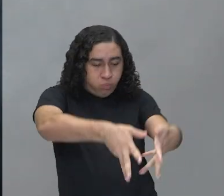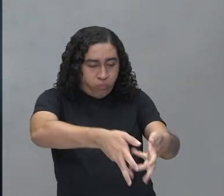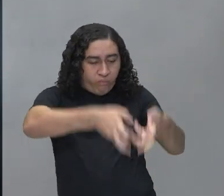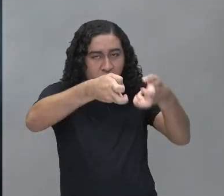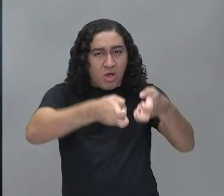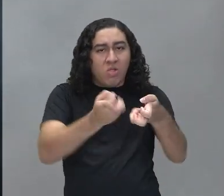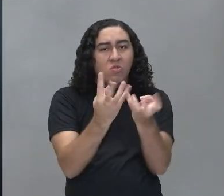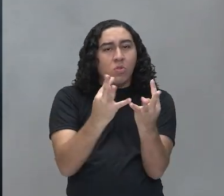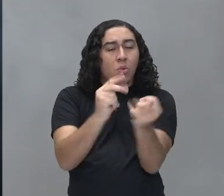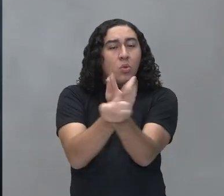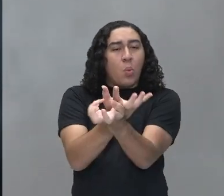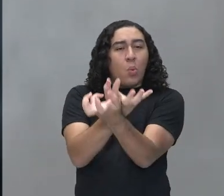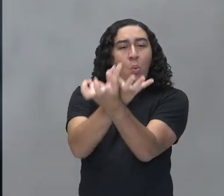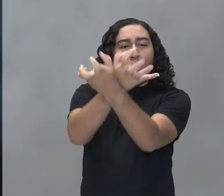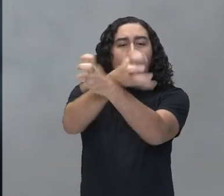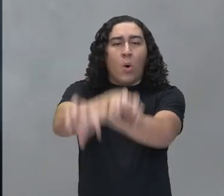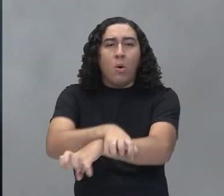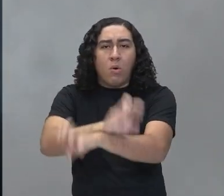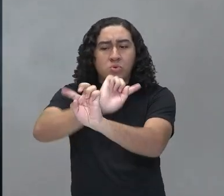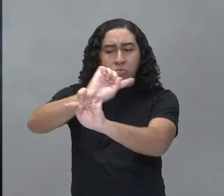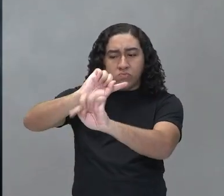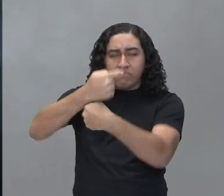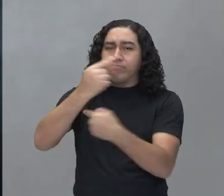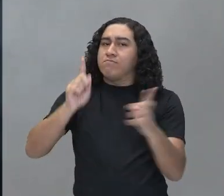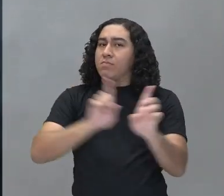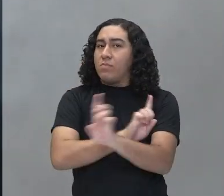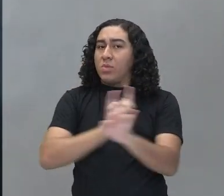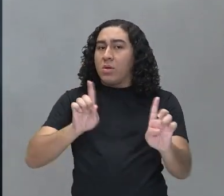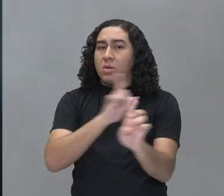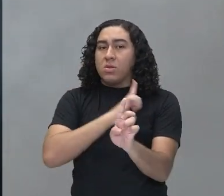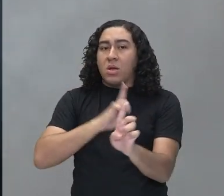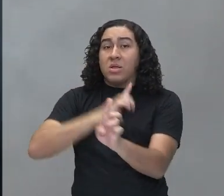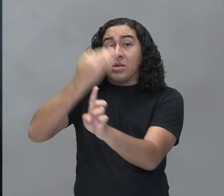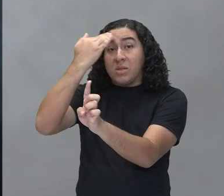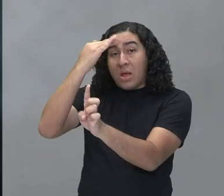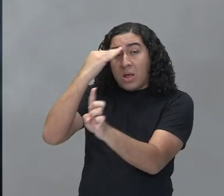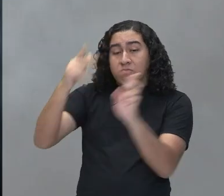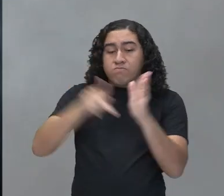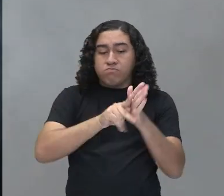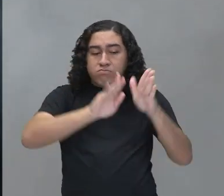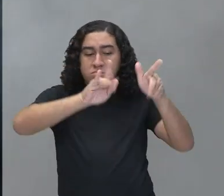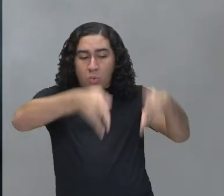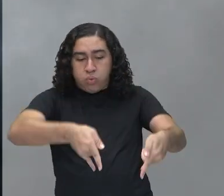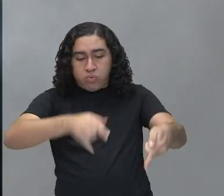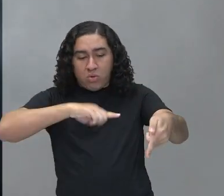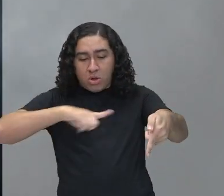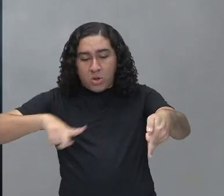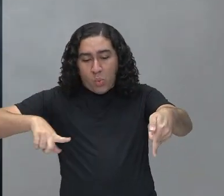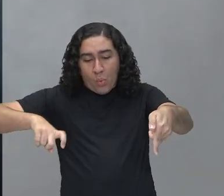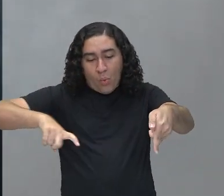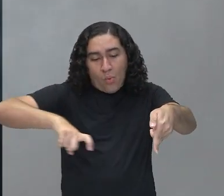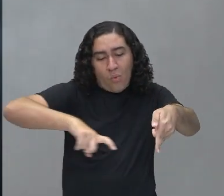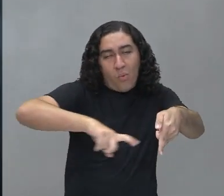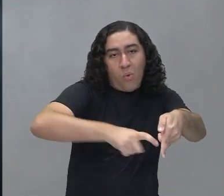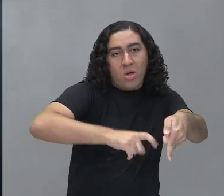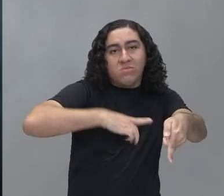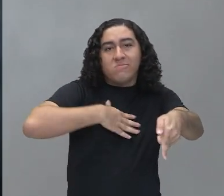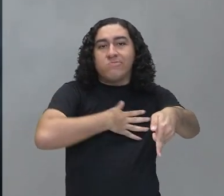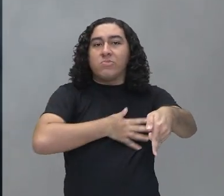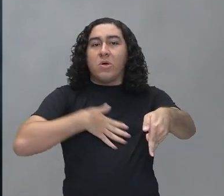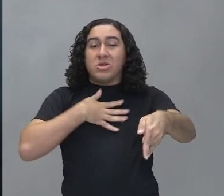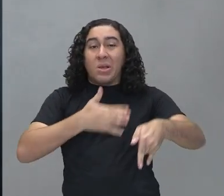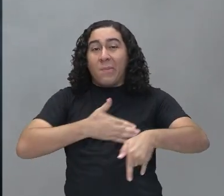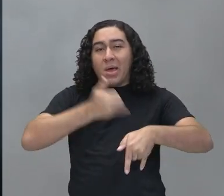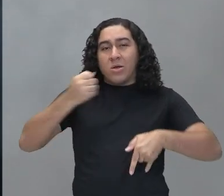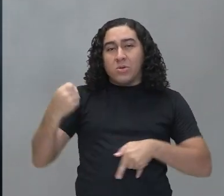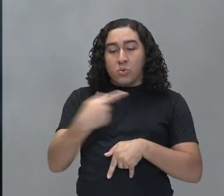meus. Não me insultes, empina-me, que a larva tem beijos mais sombrios do